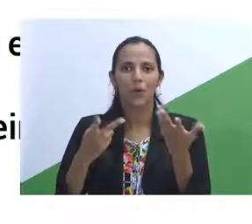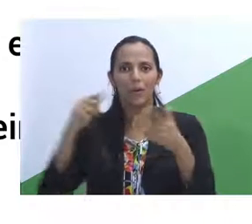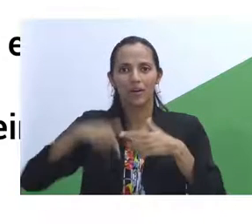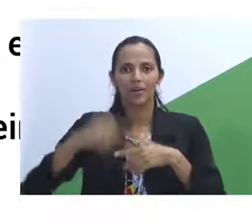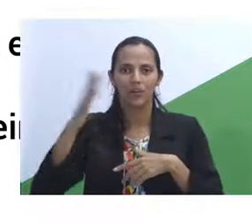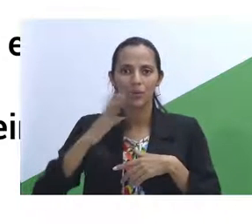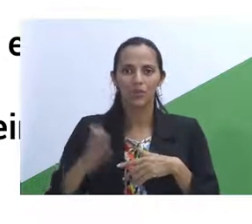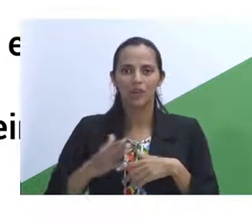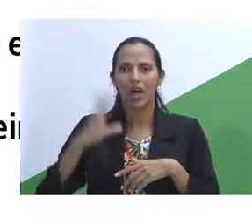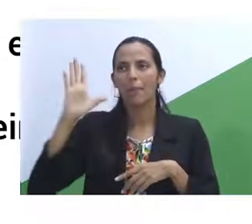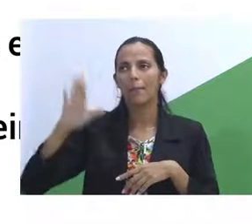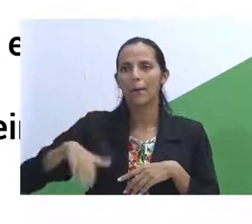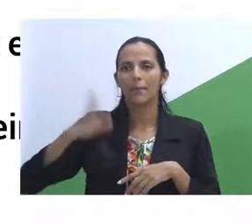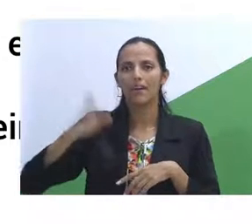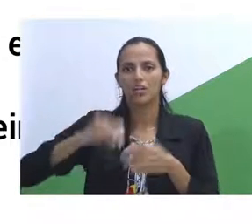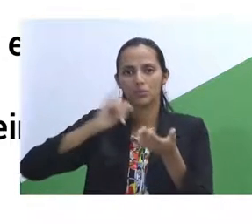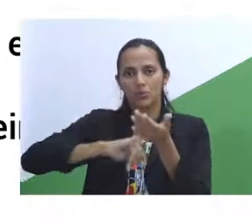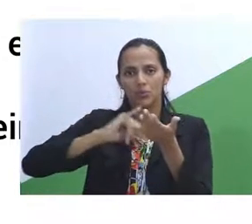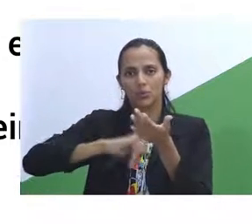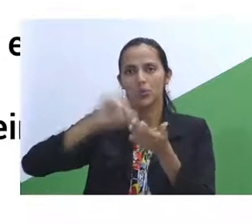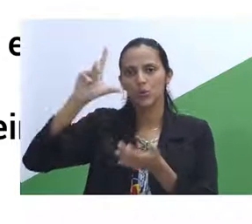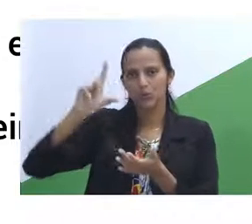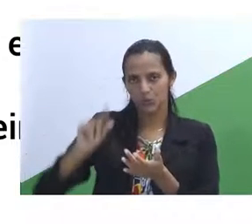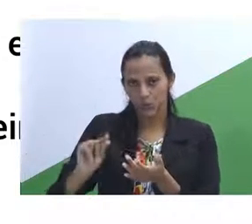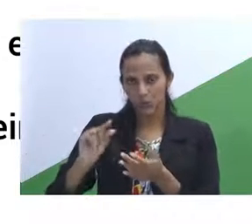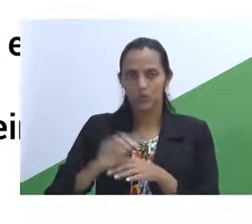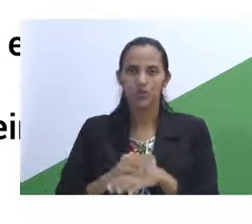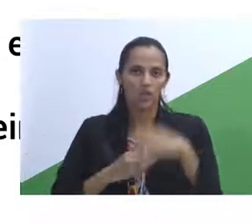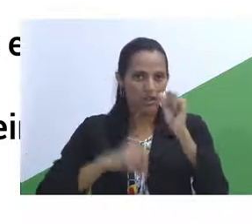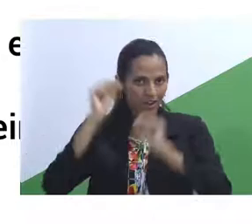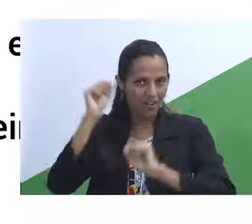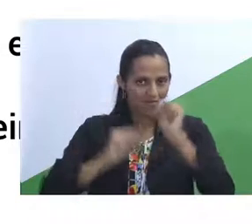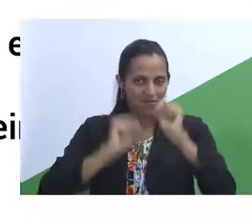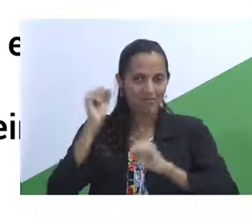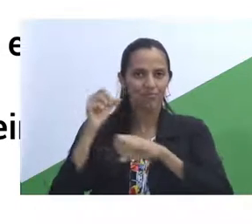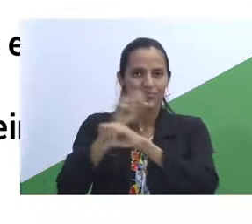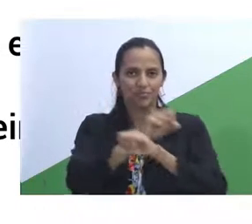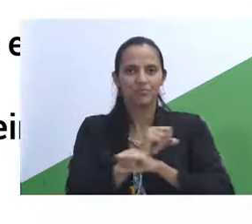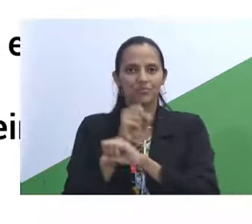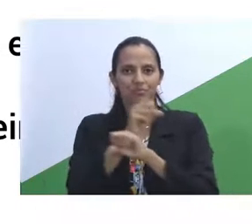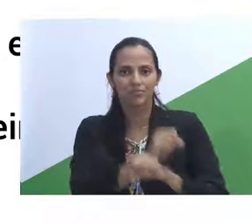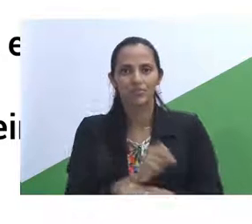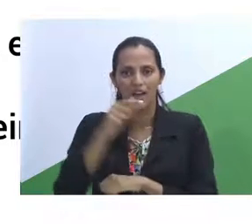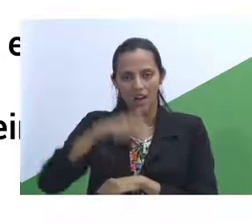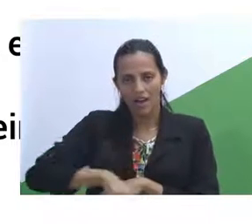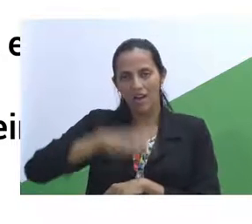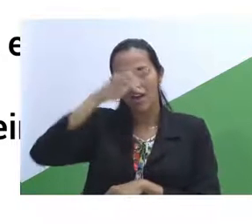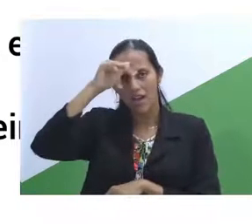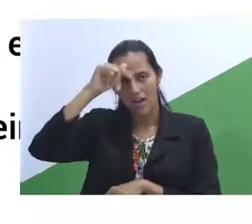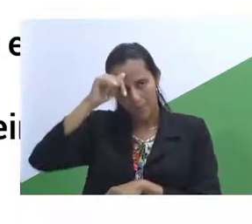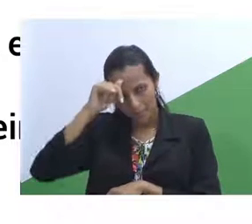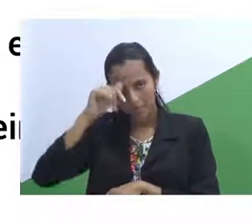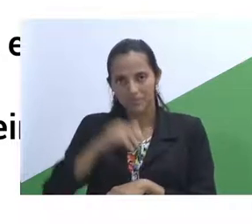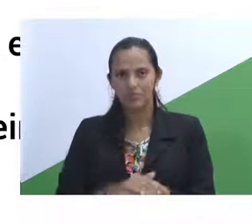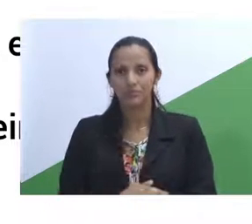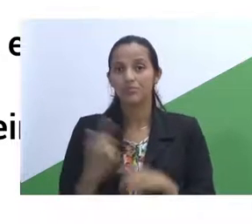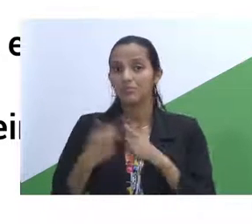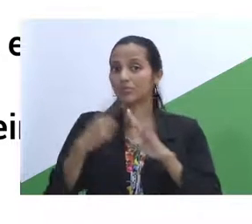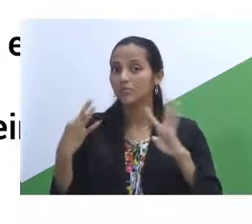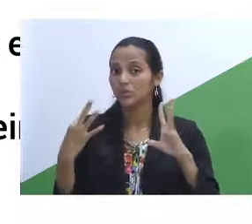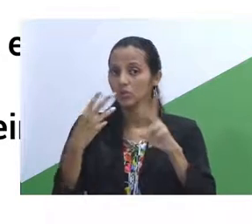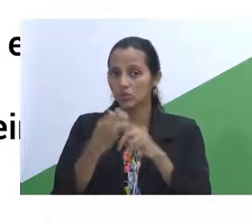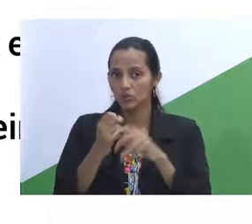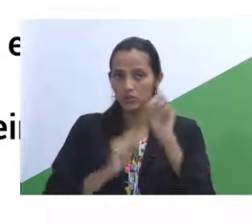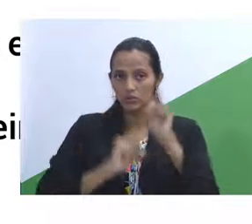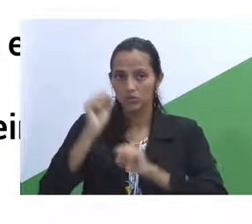está exatamente fazendo, então, a proteção da nossa industrialização, do nosso comércio. Mesmo porque todas as indústrias